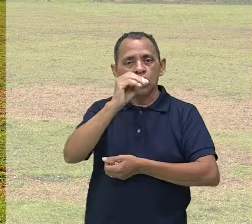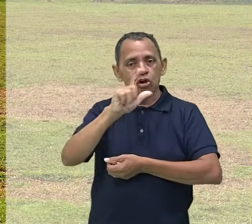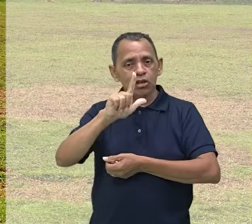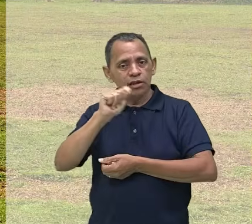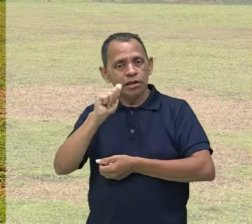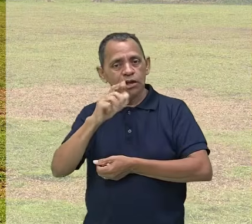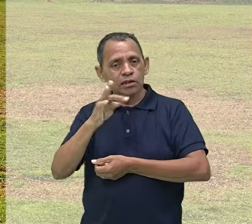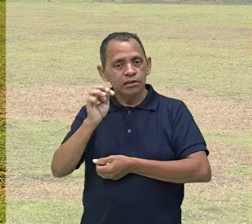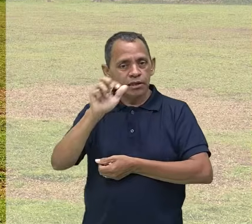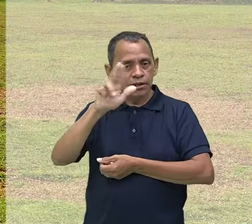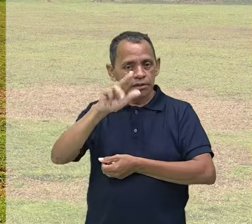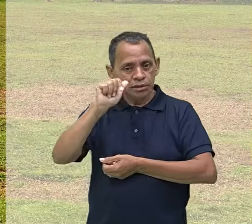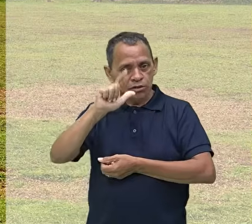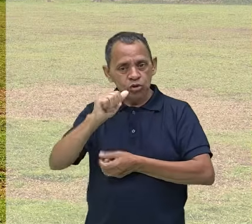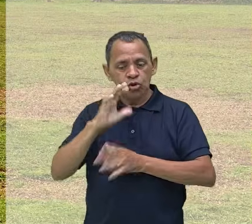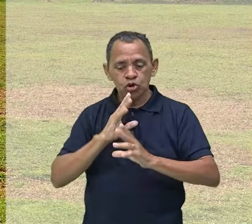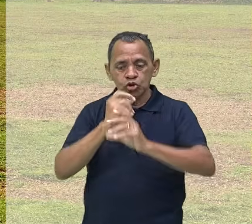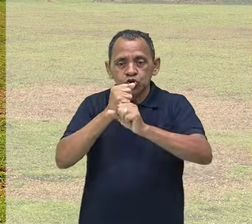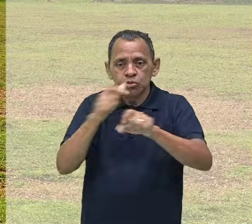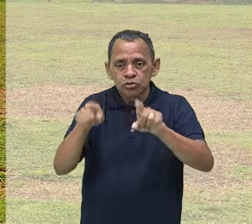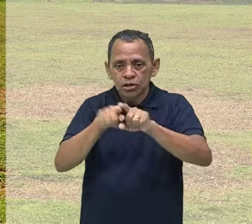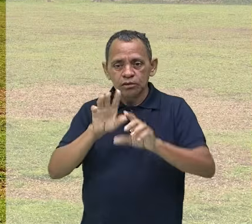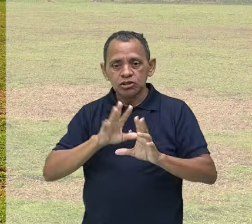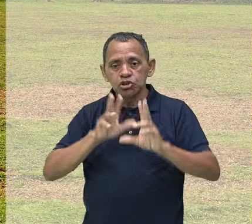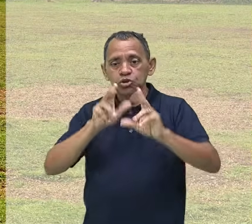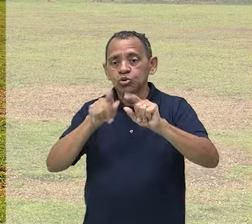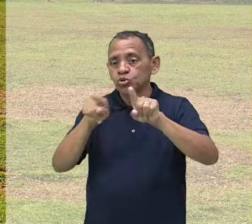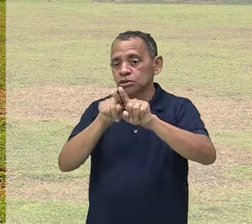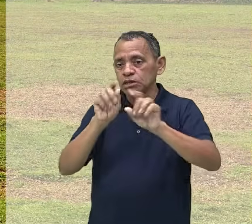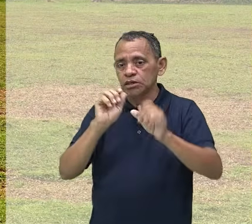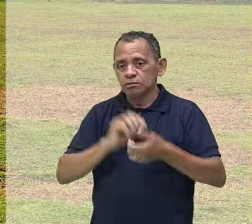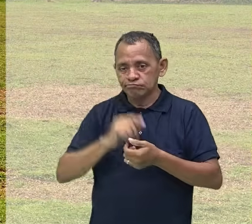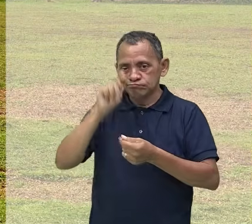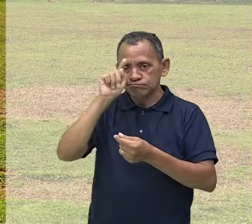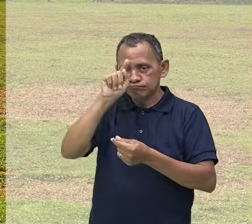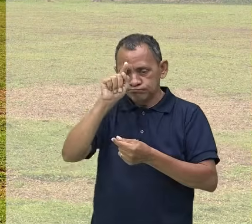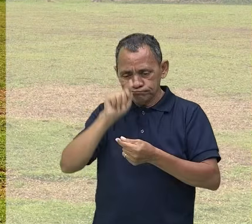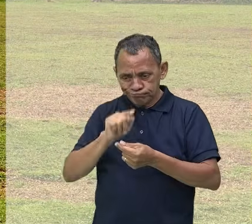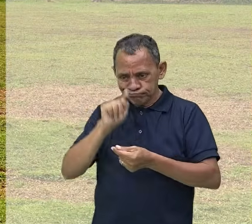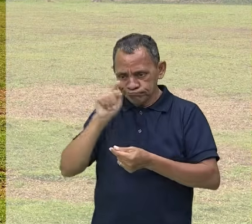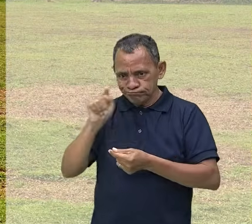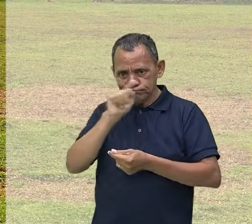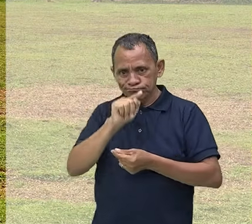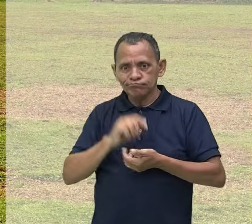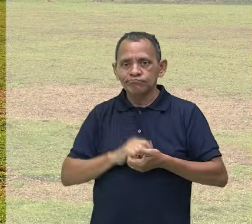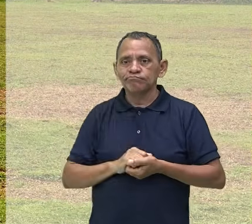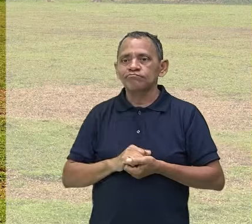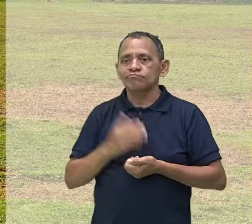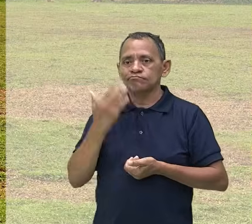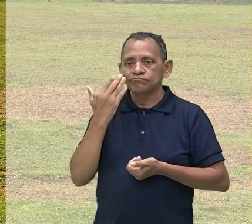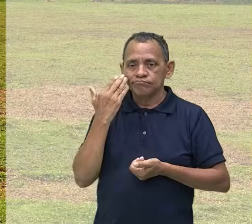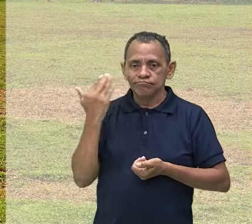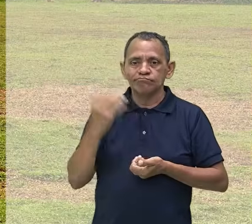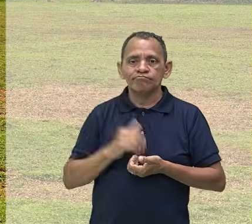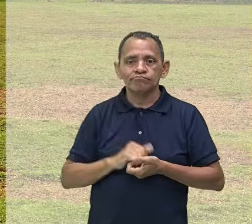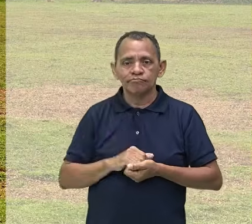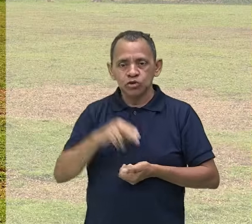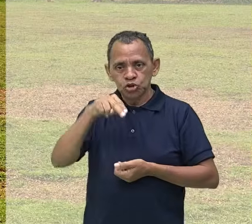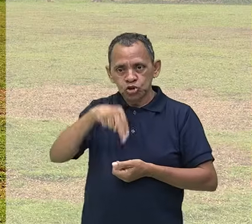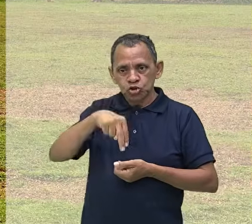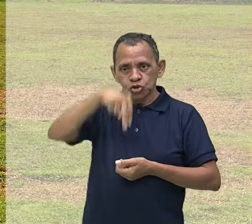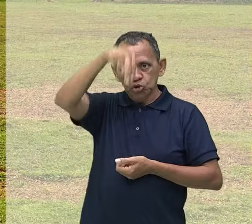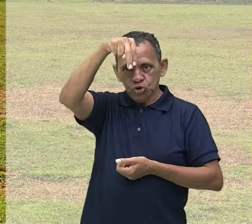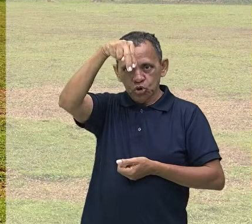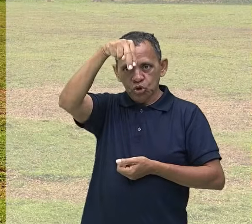fosse a soma dos pontos cardeais. Porque, olha só, vamos ver os exemplos aí. Nós pegando o norte